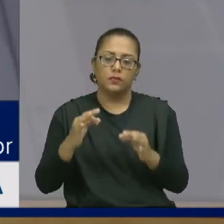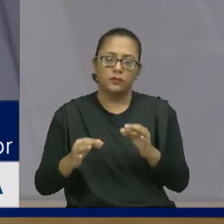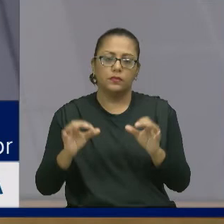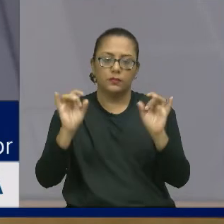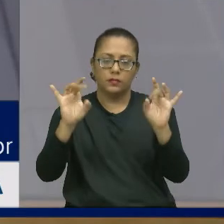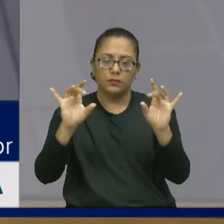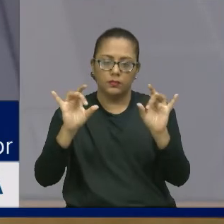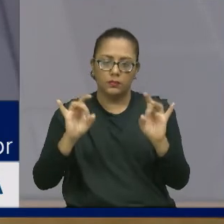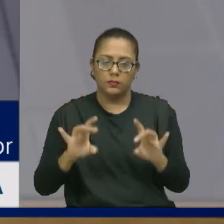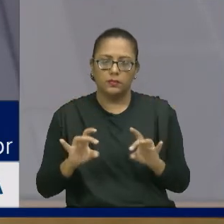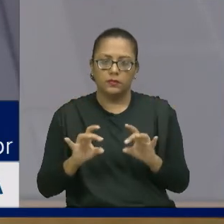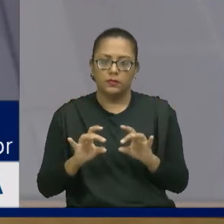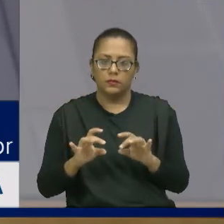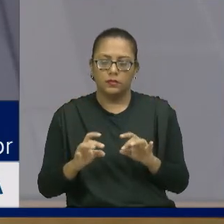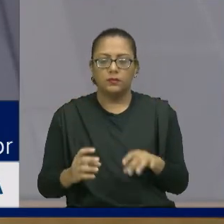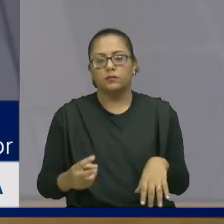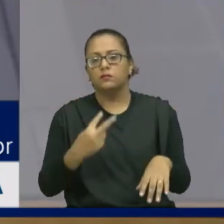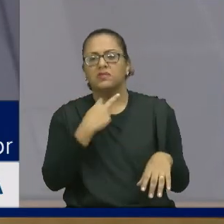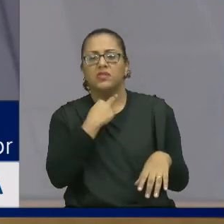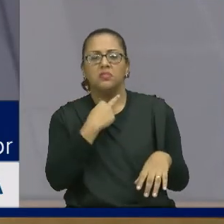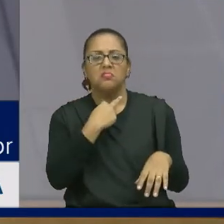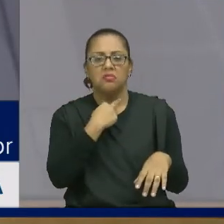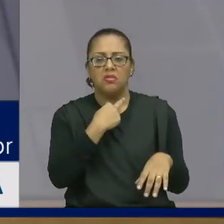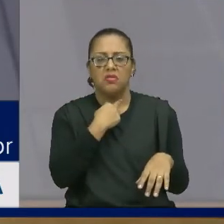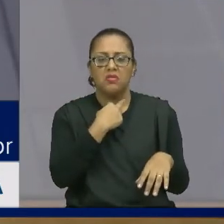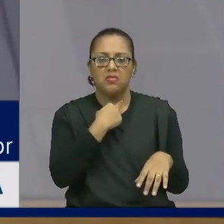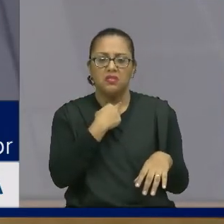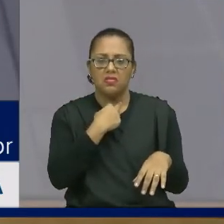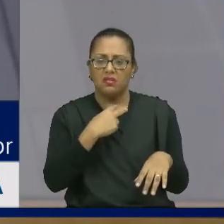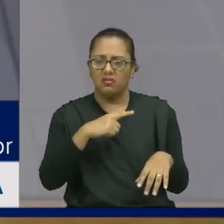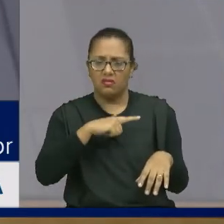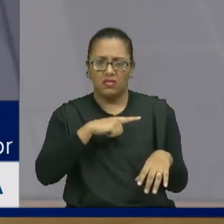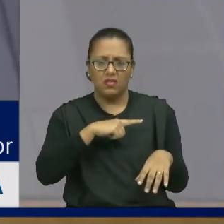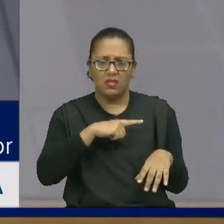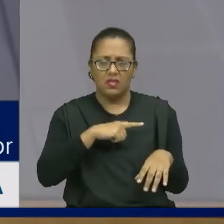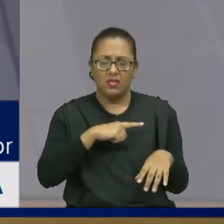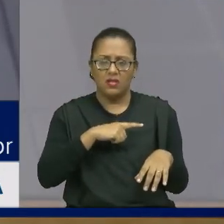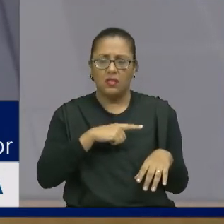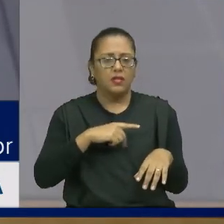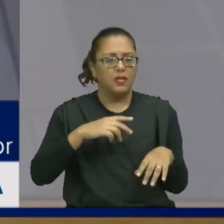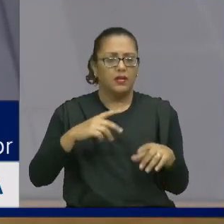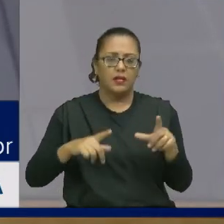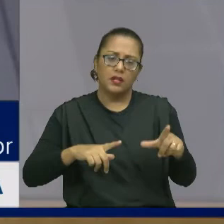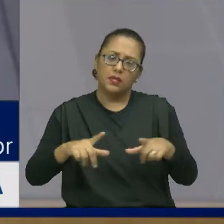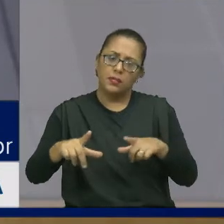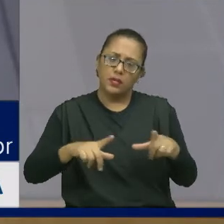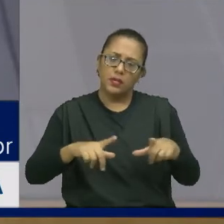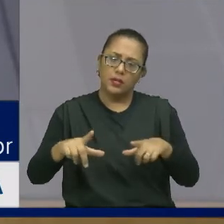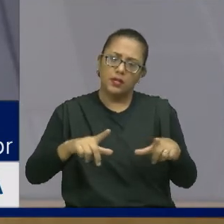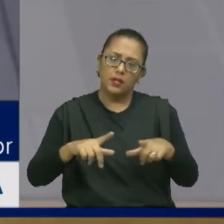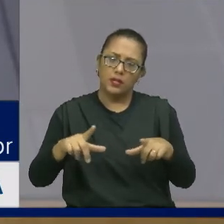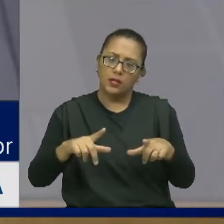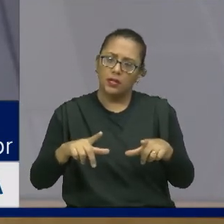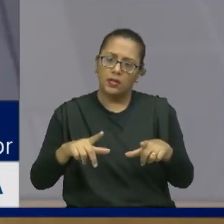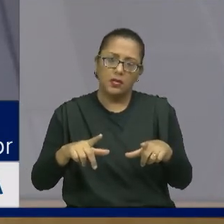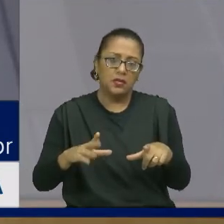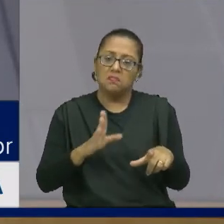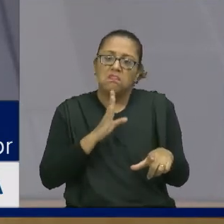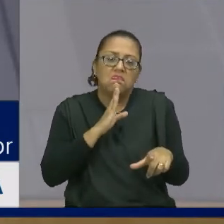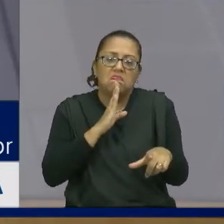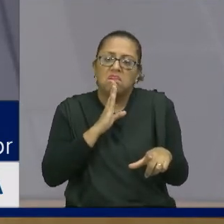Tributária não pode ser composta por servidores estranho à